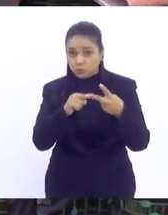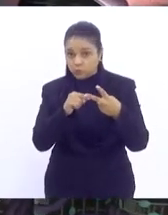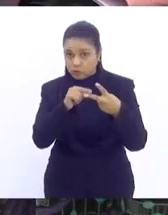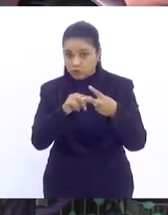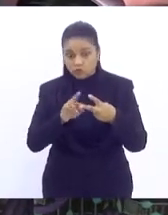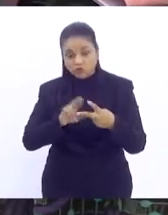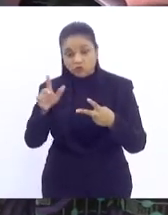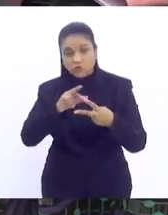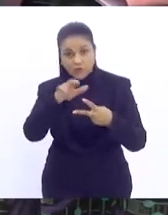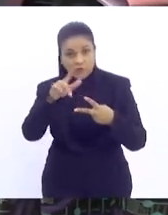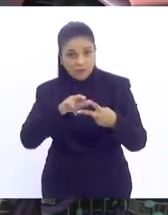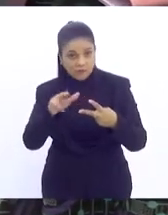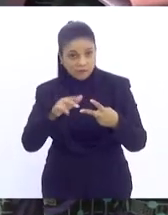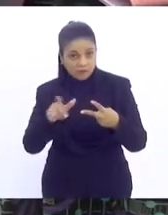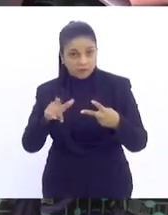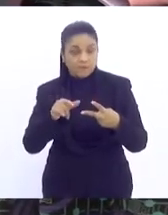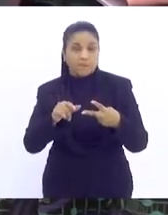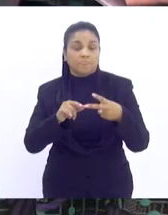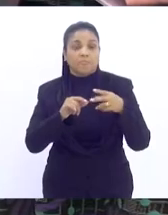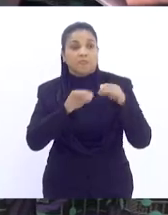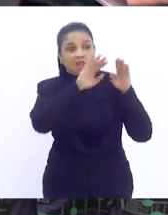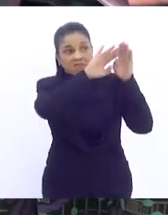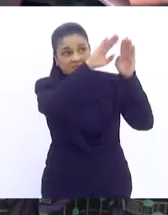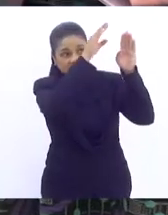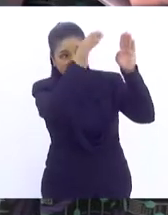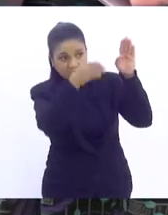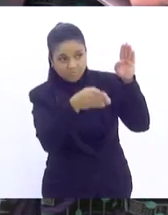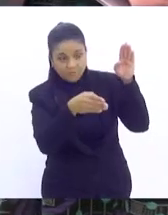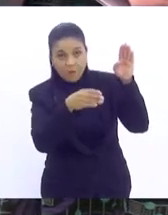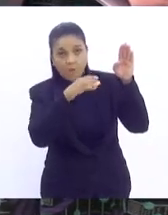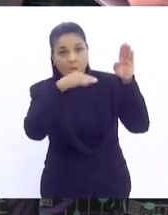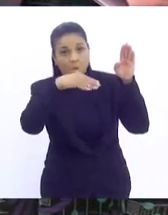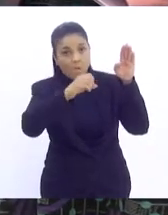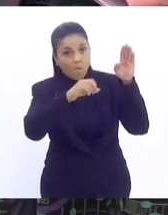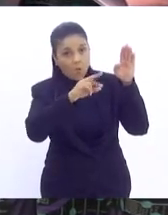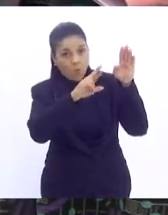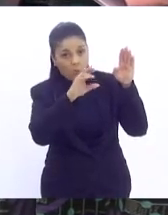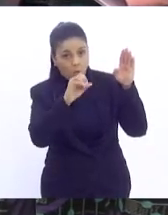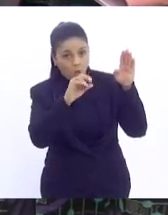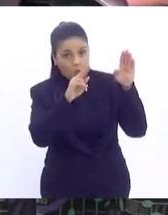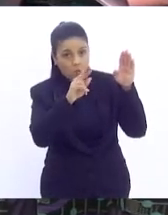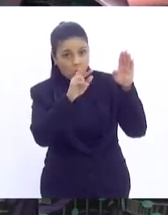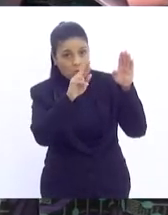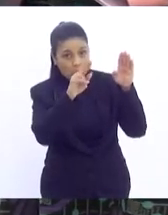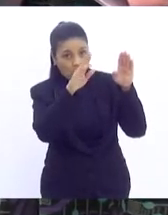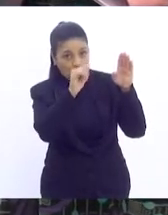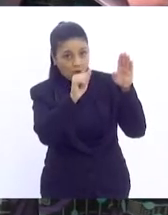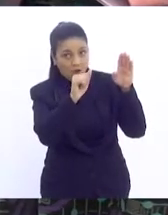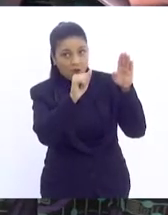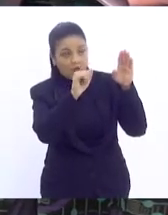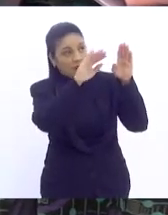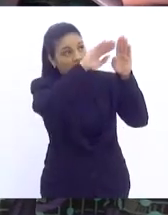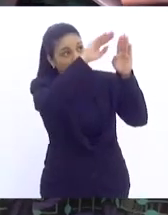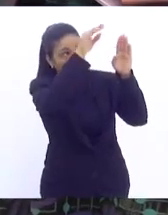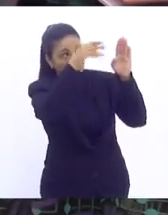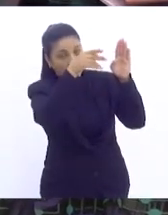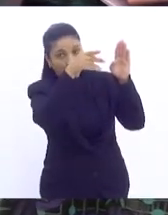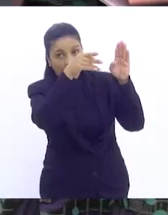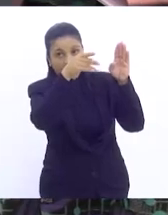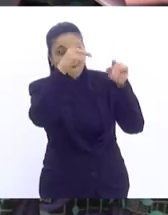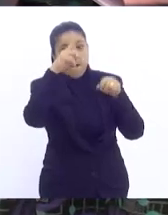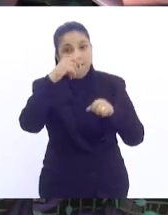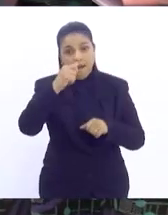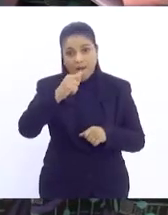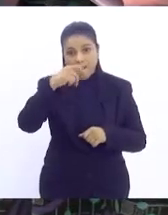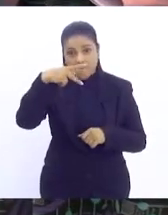cima não foi dada ainda e há uma forte tendência para que não sejam porque topo de Morro é app não pode